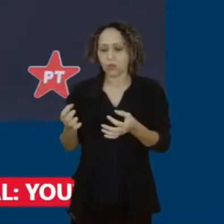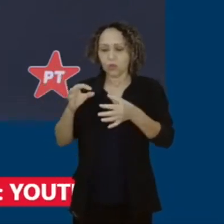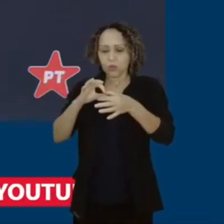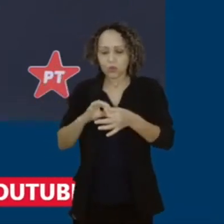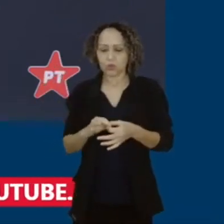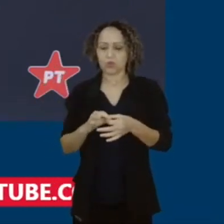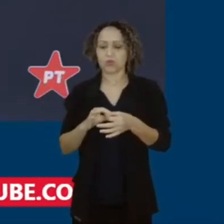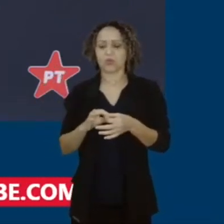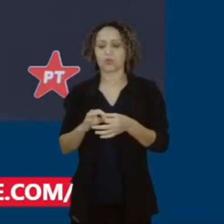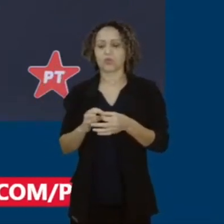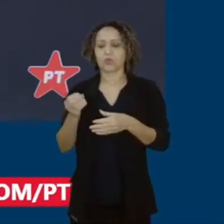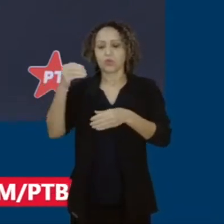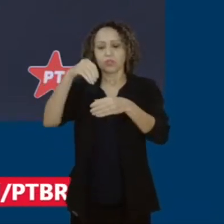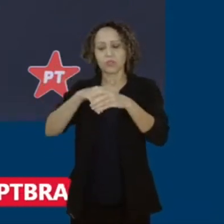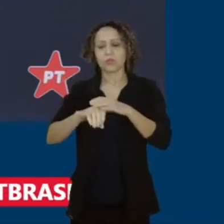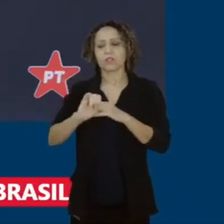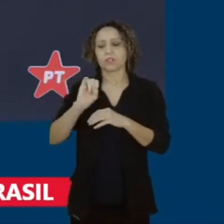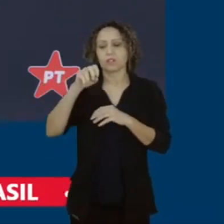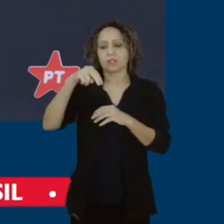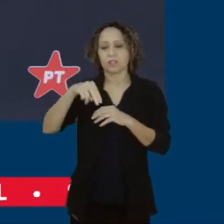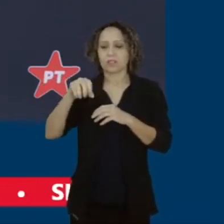no início do século passado,